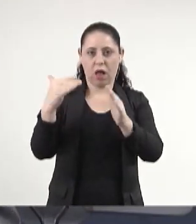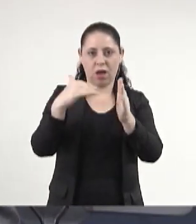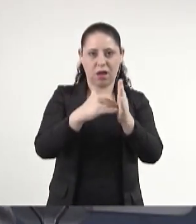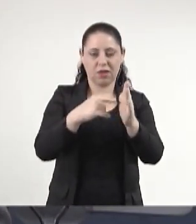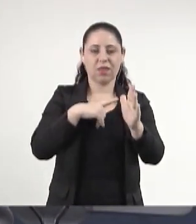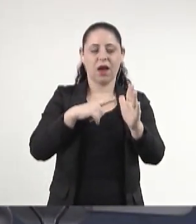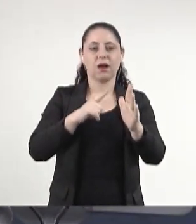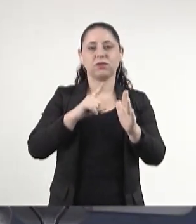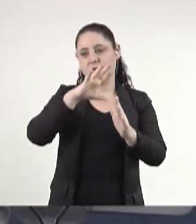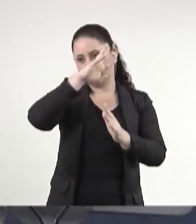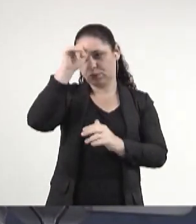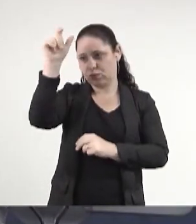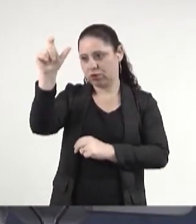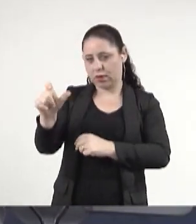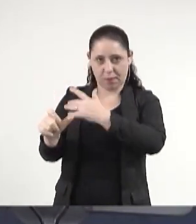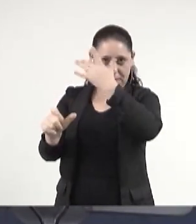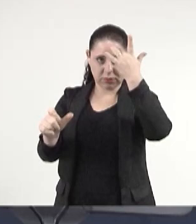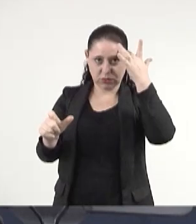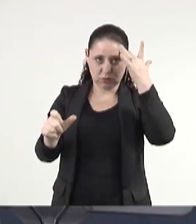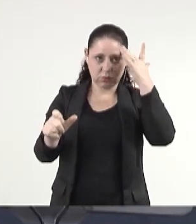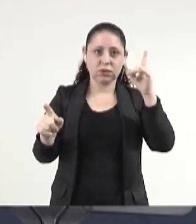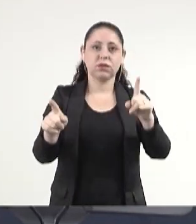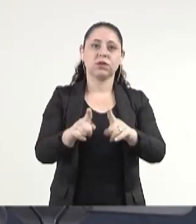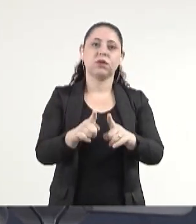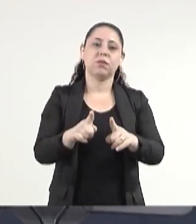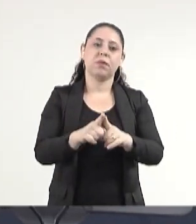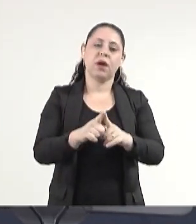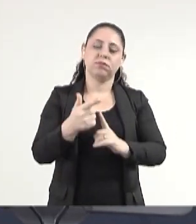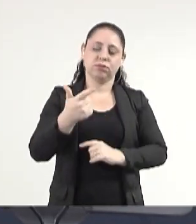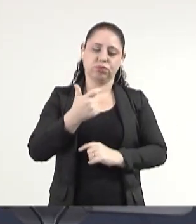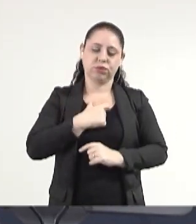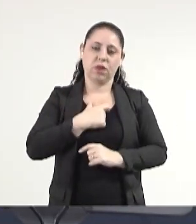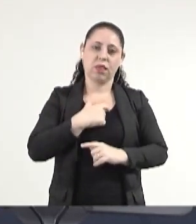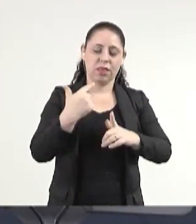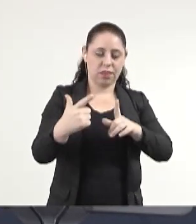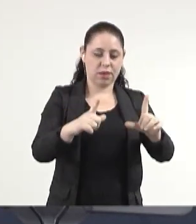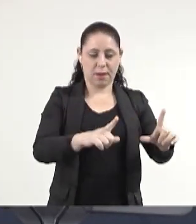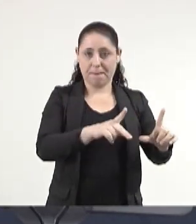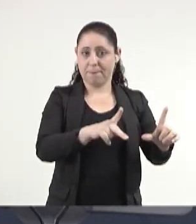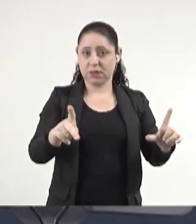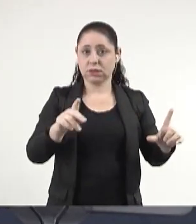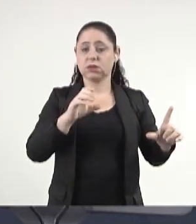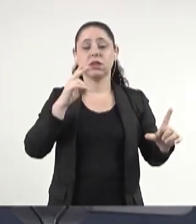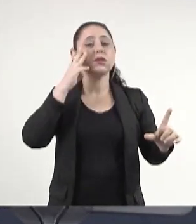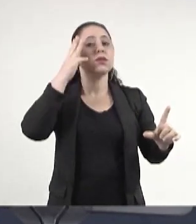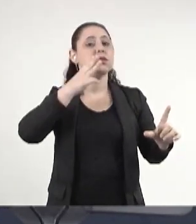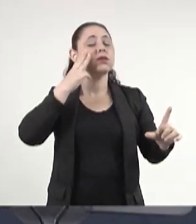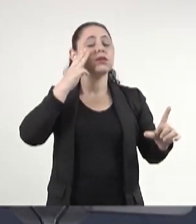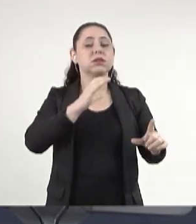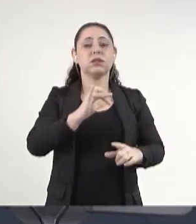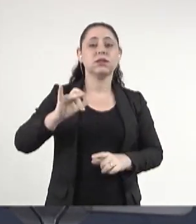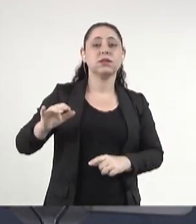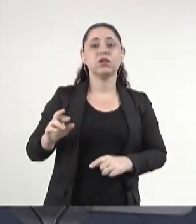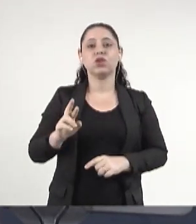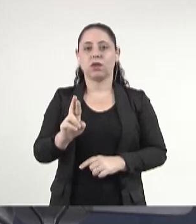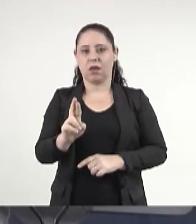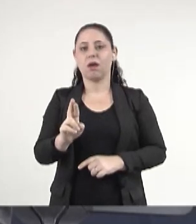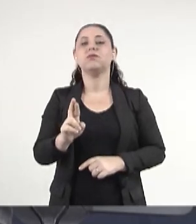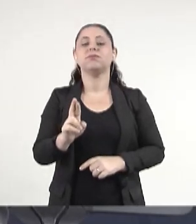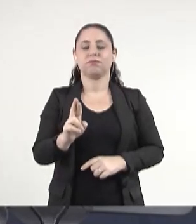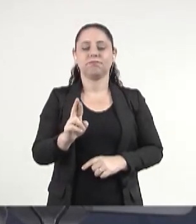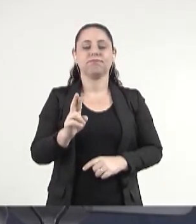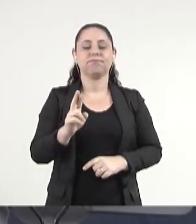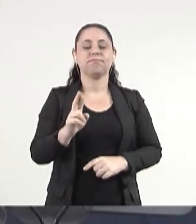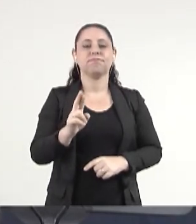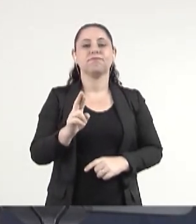resolução que concedem título de cidadão sul-mato-grossense e comenda de mérito legislativo, a presidente da Comissão de Constituição, Justiça e Redação,